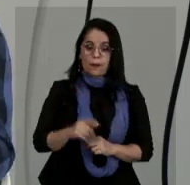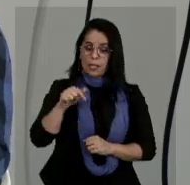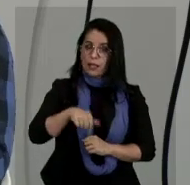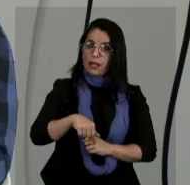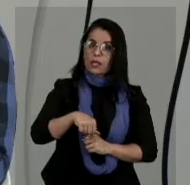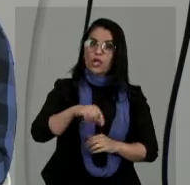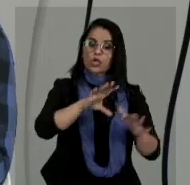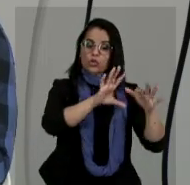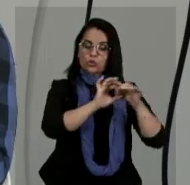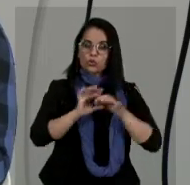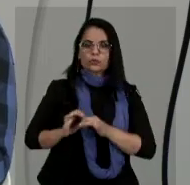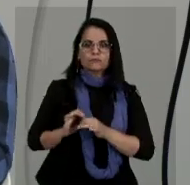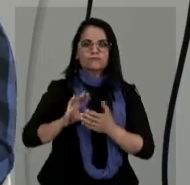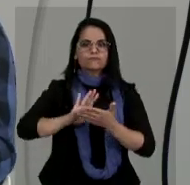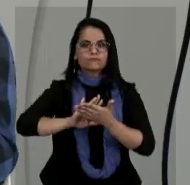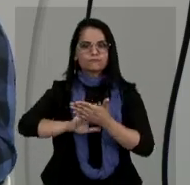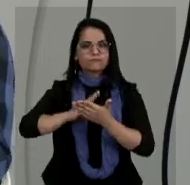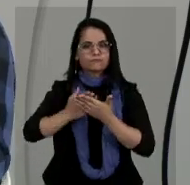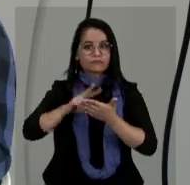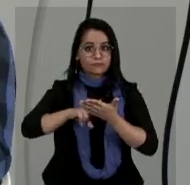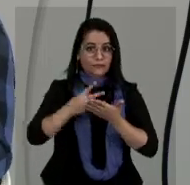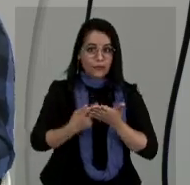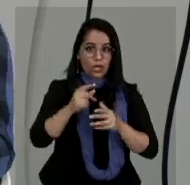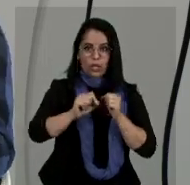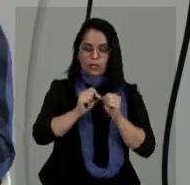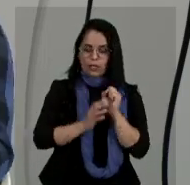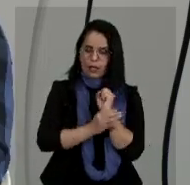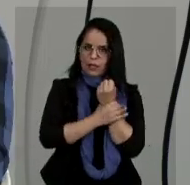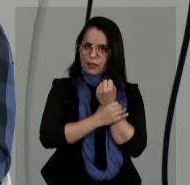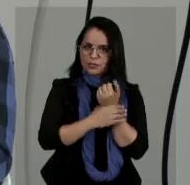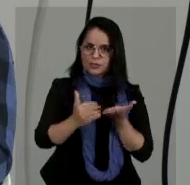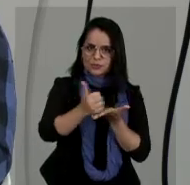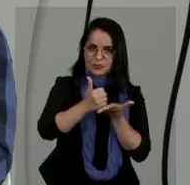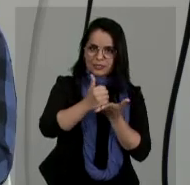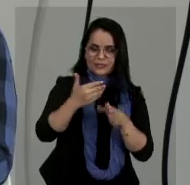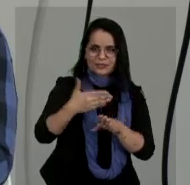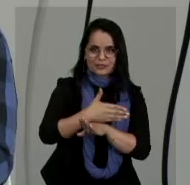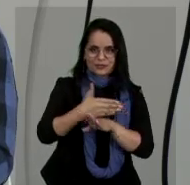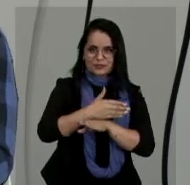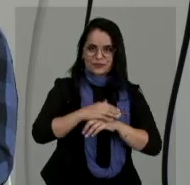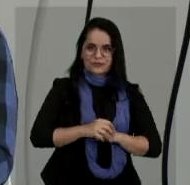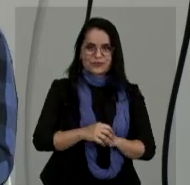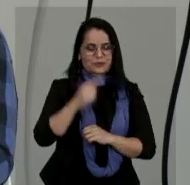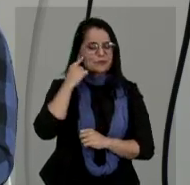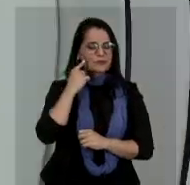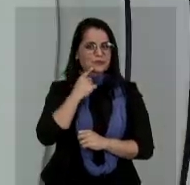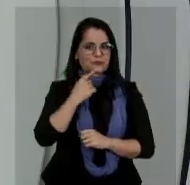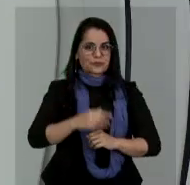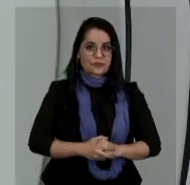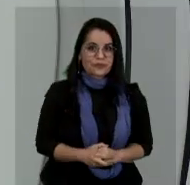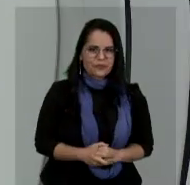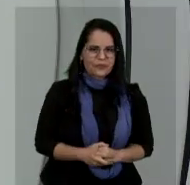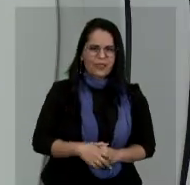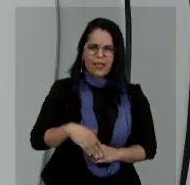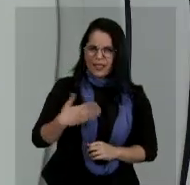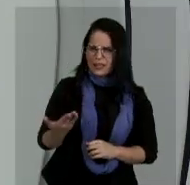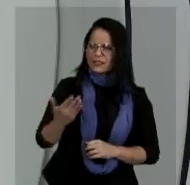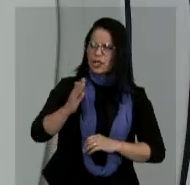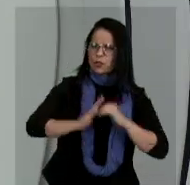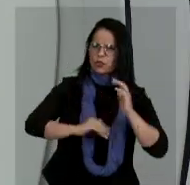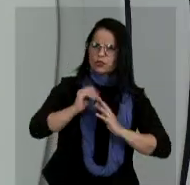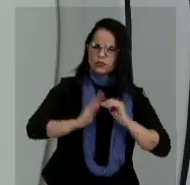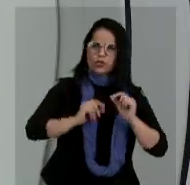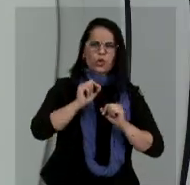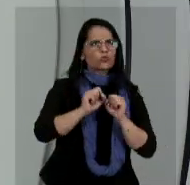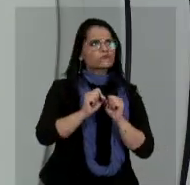o tradutor e intérprete de Libras é uma das garantias básicas de acessibilidade para a pessoa surda. Então, a profissão